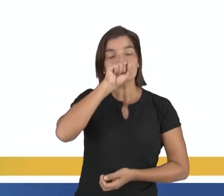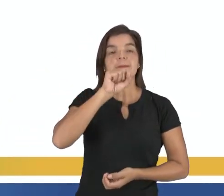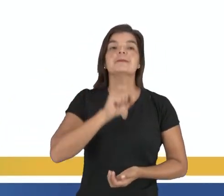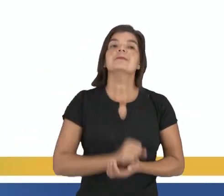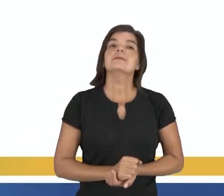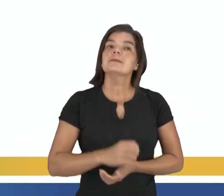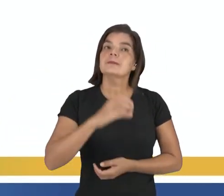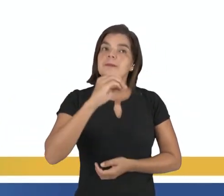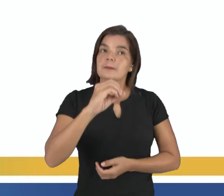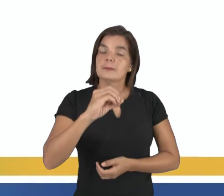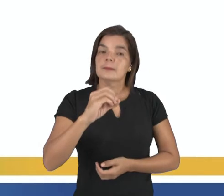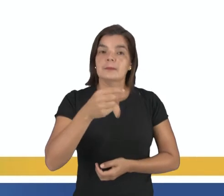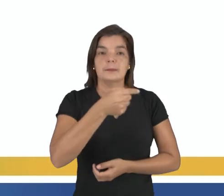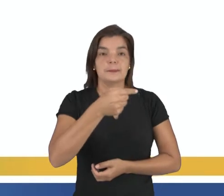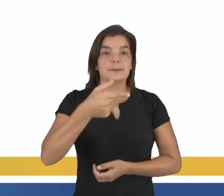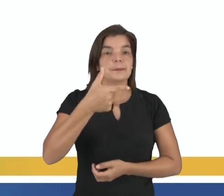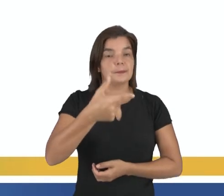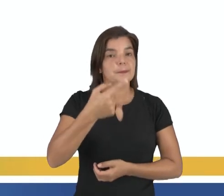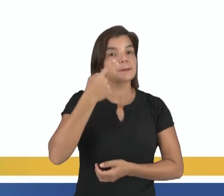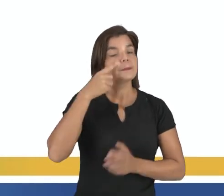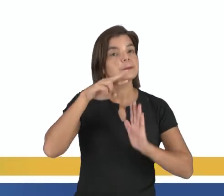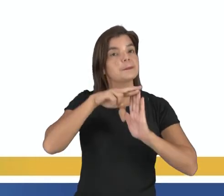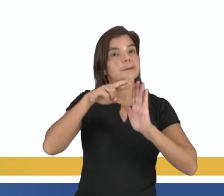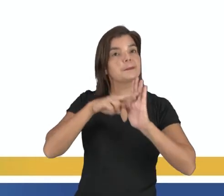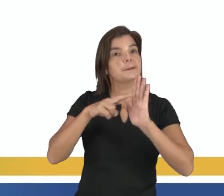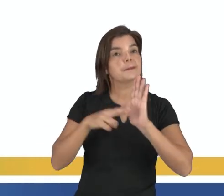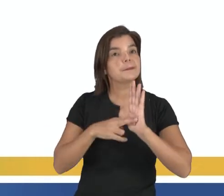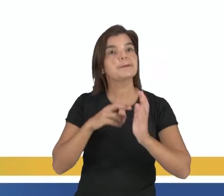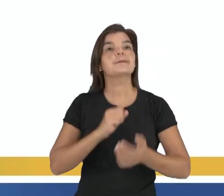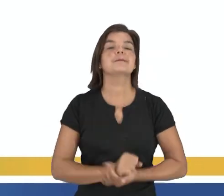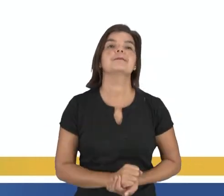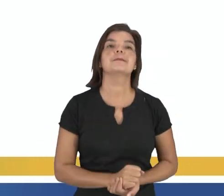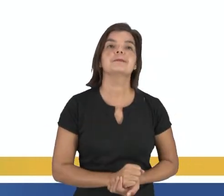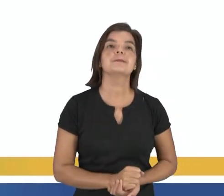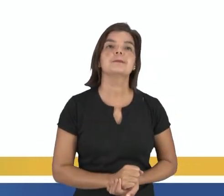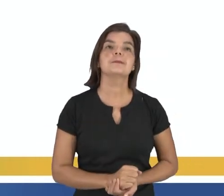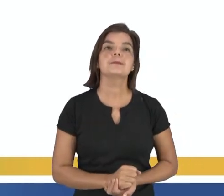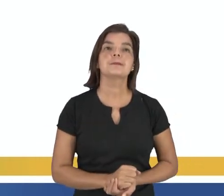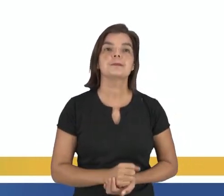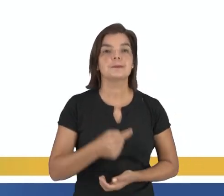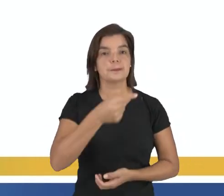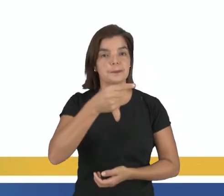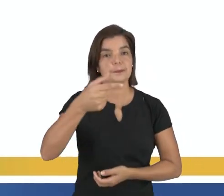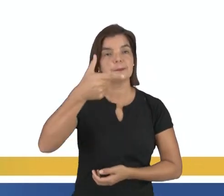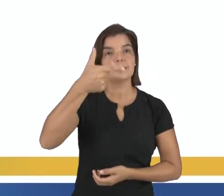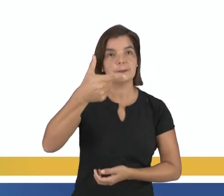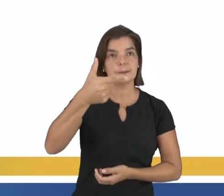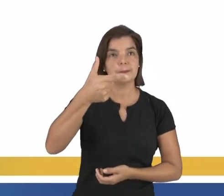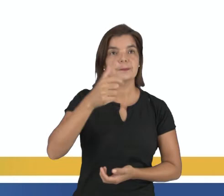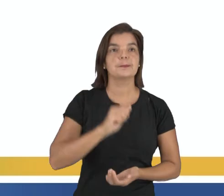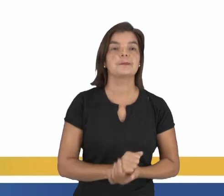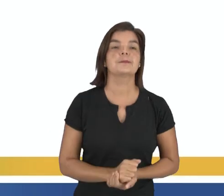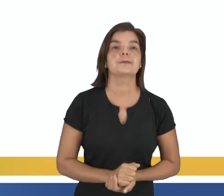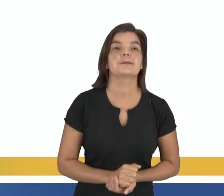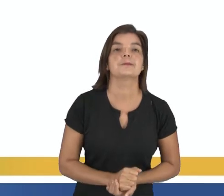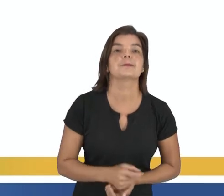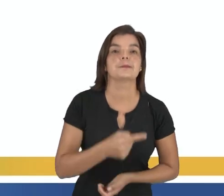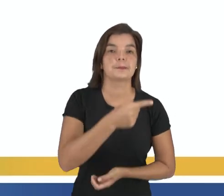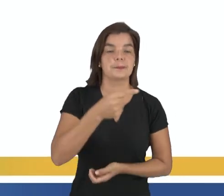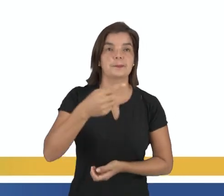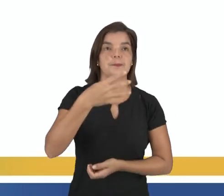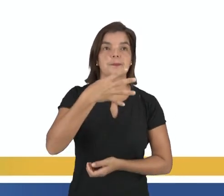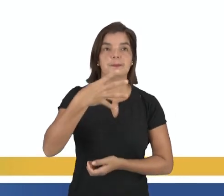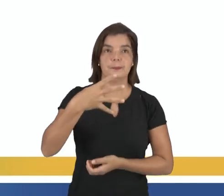tem o NOx menos 2 pela regrinha. Então, a gente colocou aqui, ó, menos 2 aqui, o S vai ser menos 4,